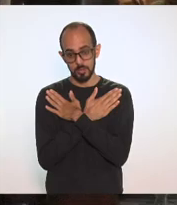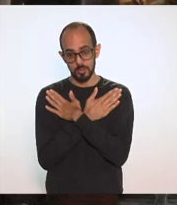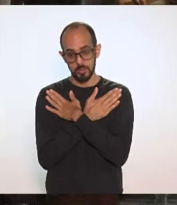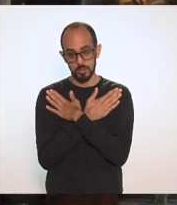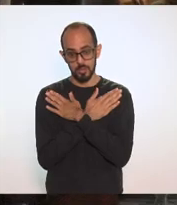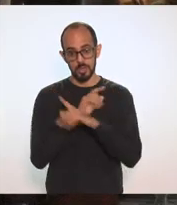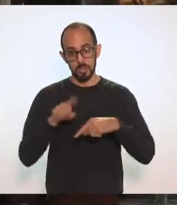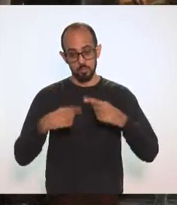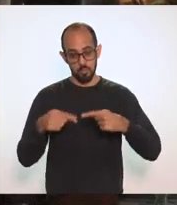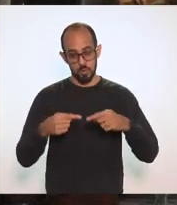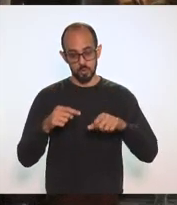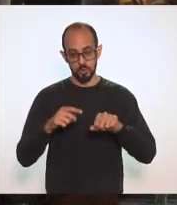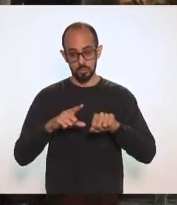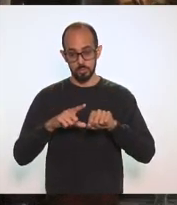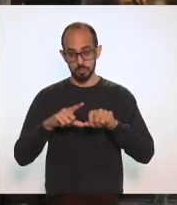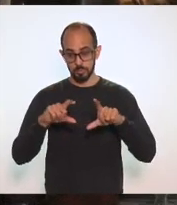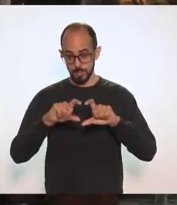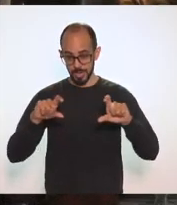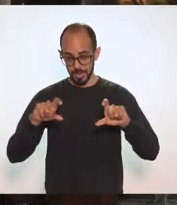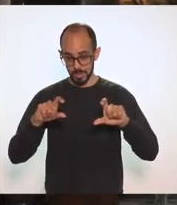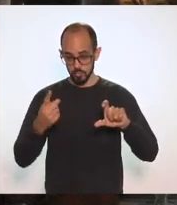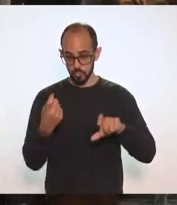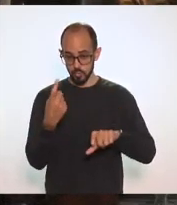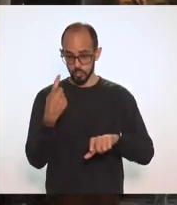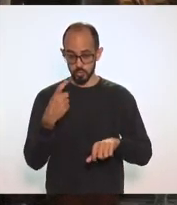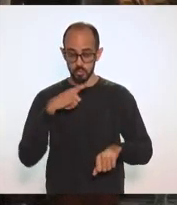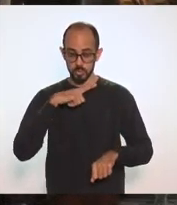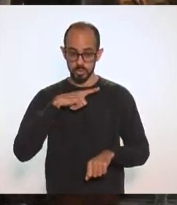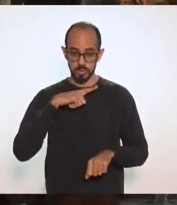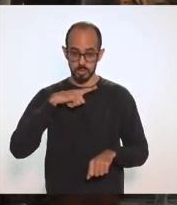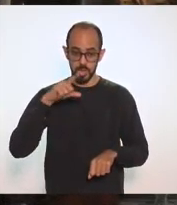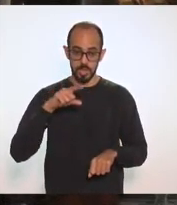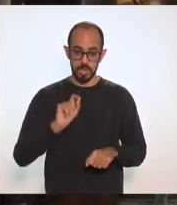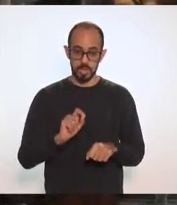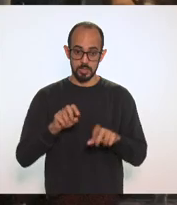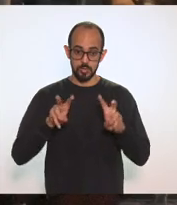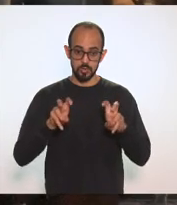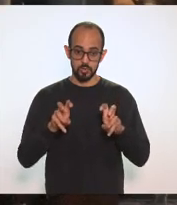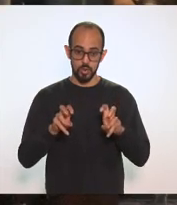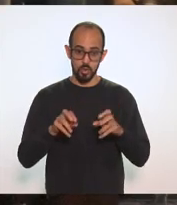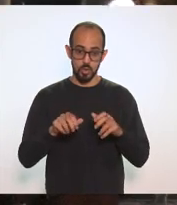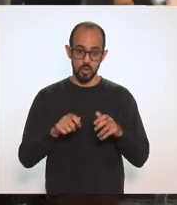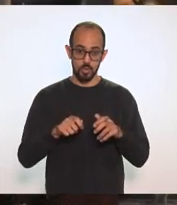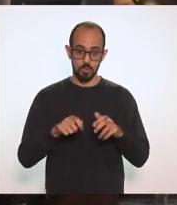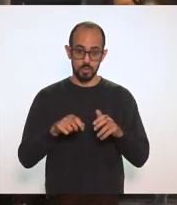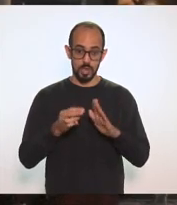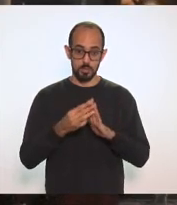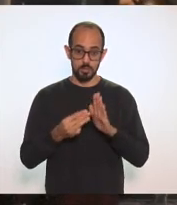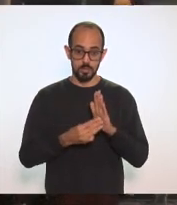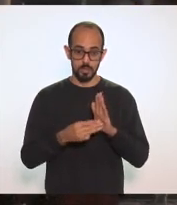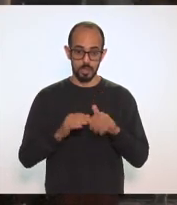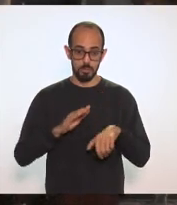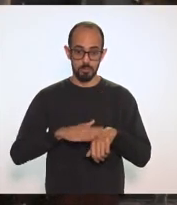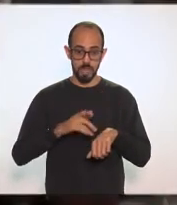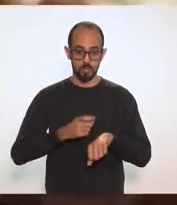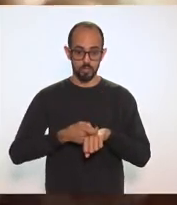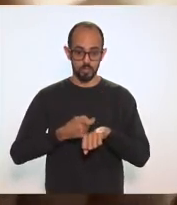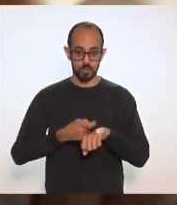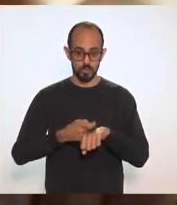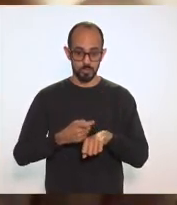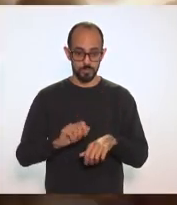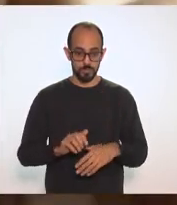parágrafo único, tinha a excepcionalização em relação da medida mais dura. Deputado Luiz.